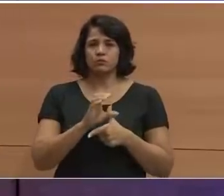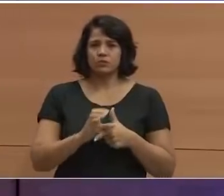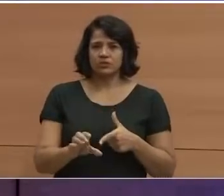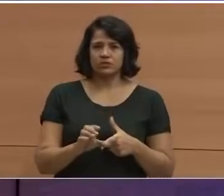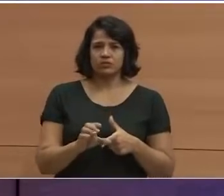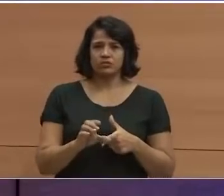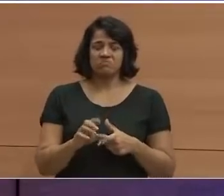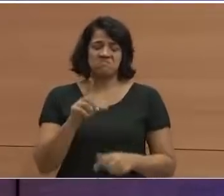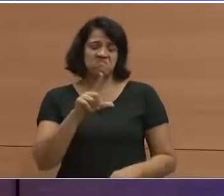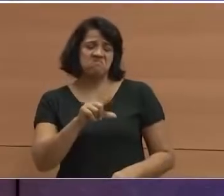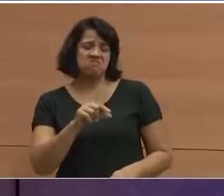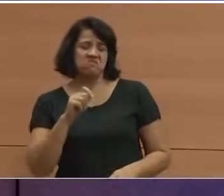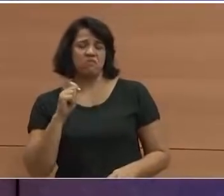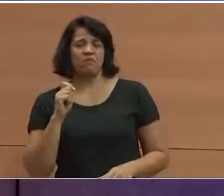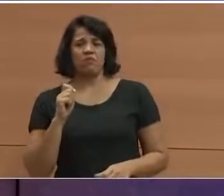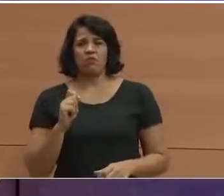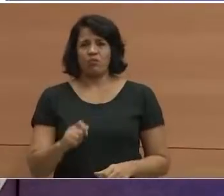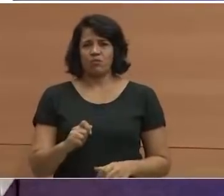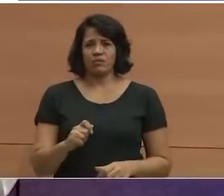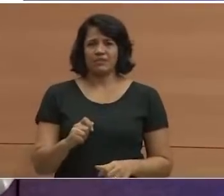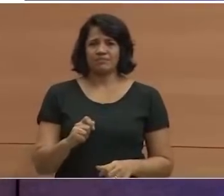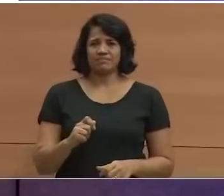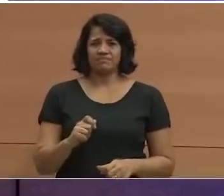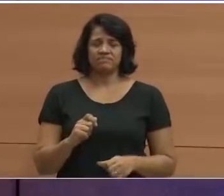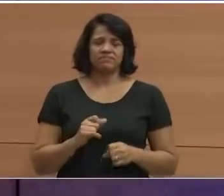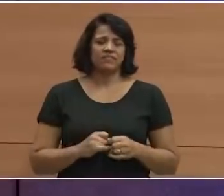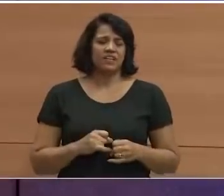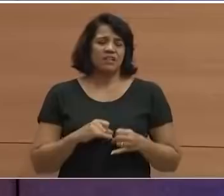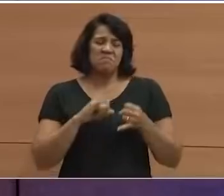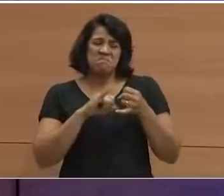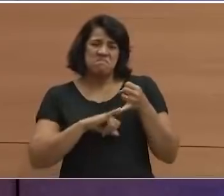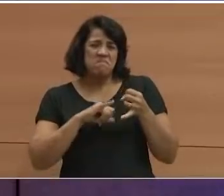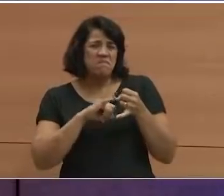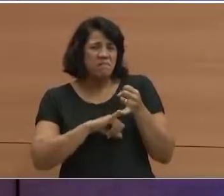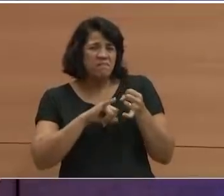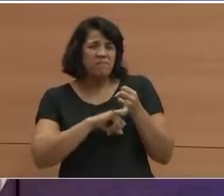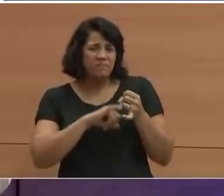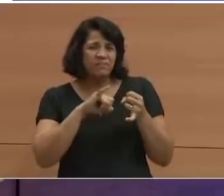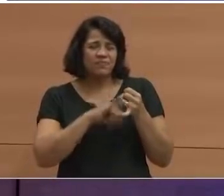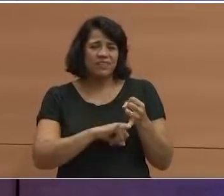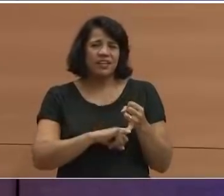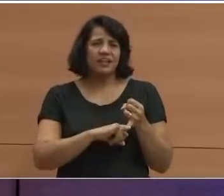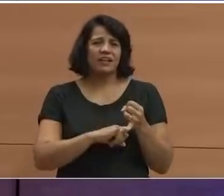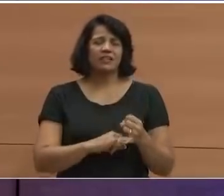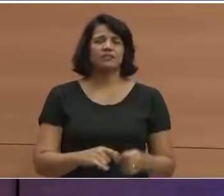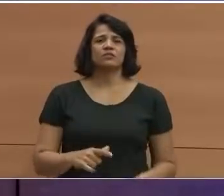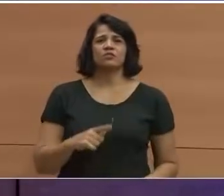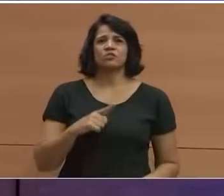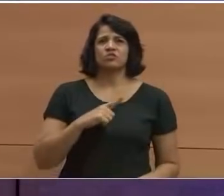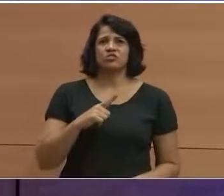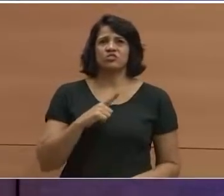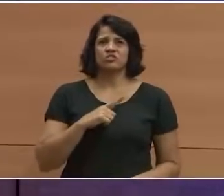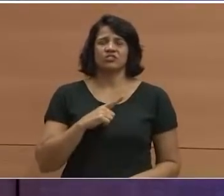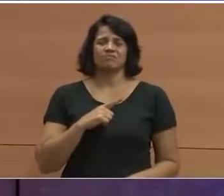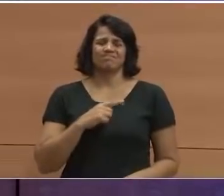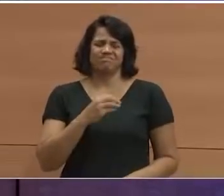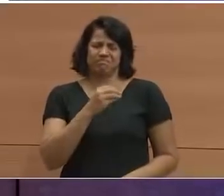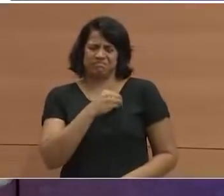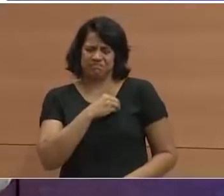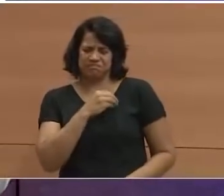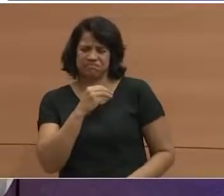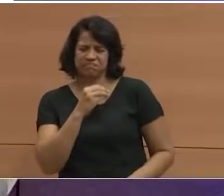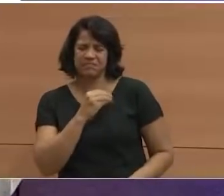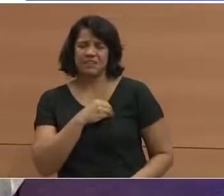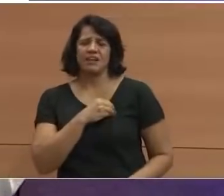os problemas de litígio entre os irmãos, problema de prostituição, problemas das questões referentes